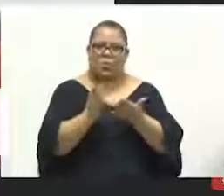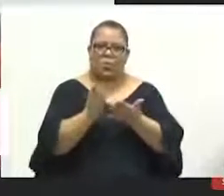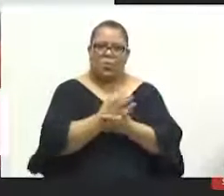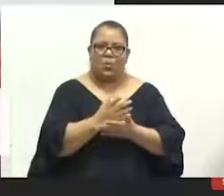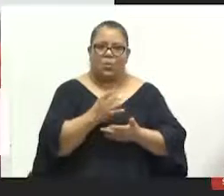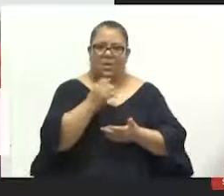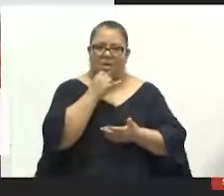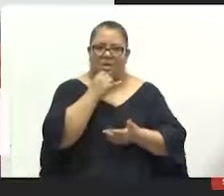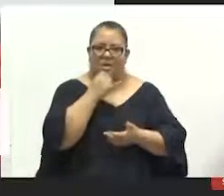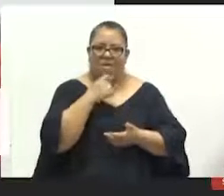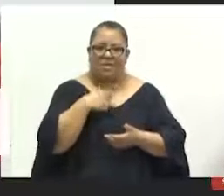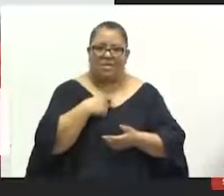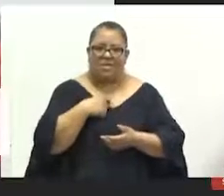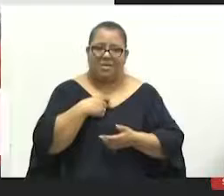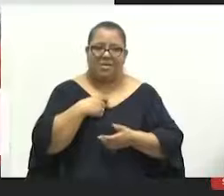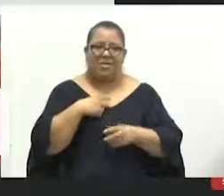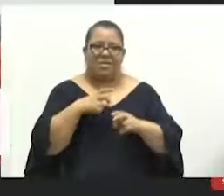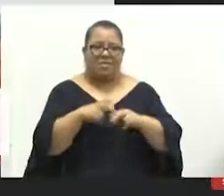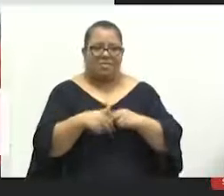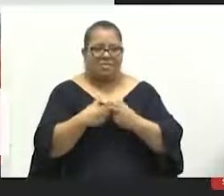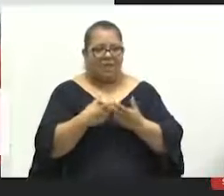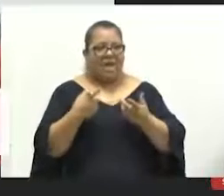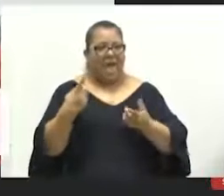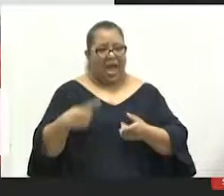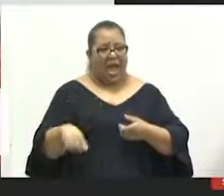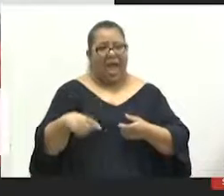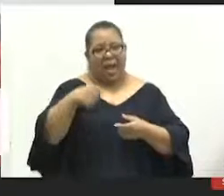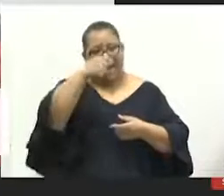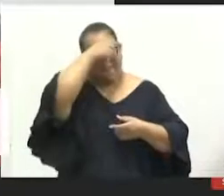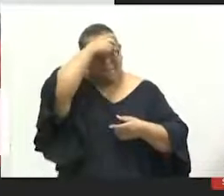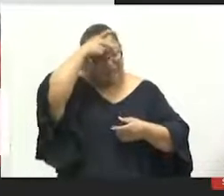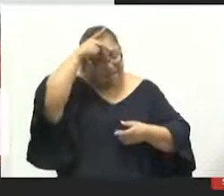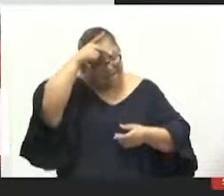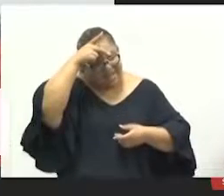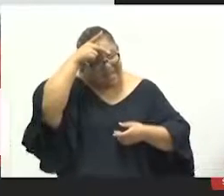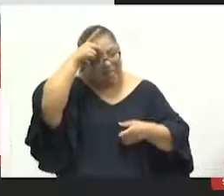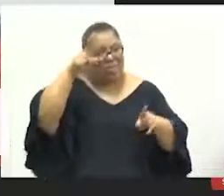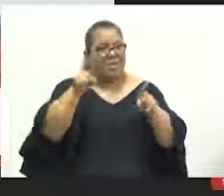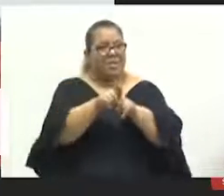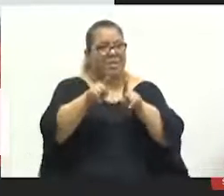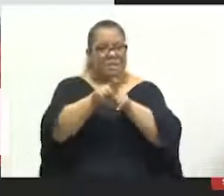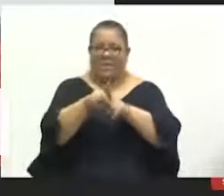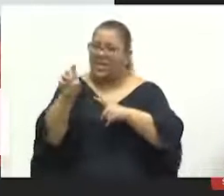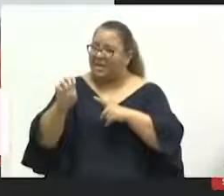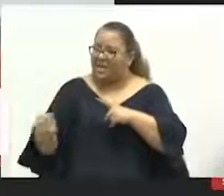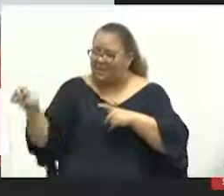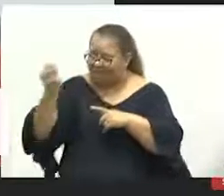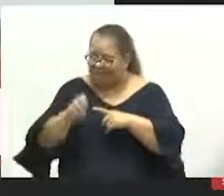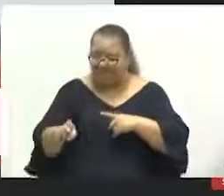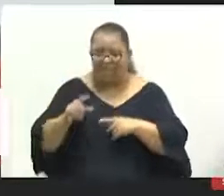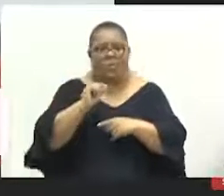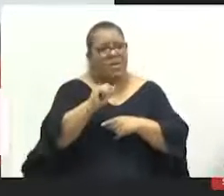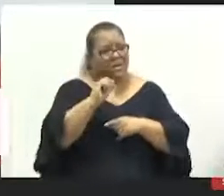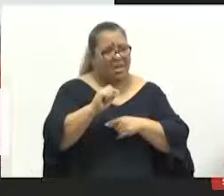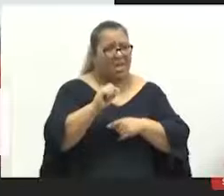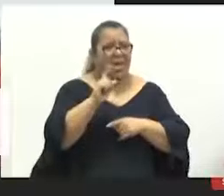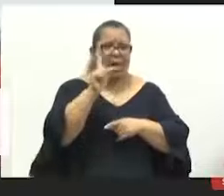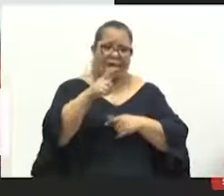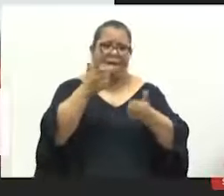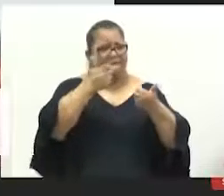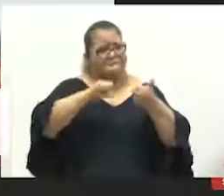no meu ponto de vista, o que o município precisa, o Estado, é melhorar seu poder de controle, de avaliação e de